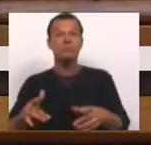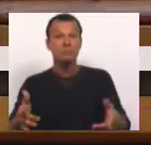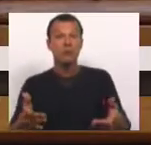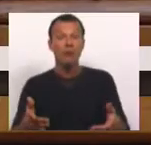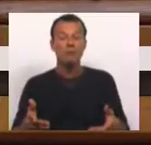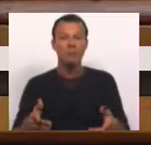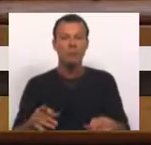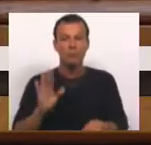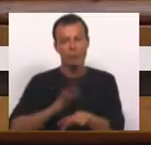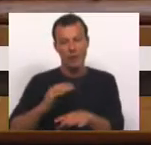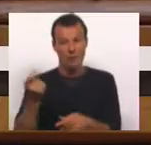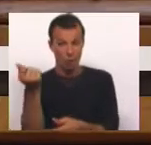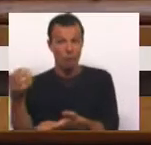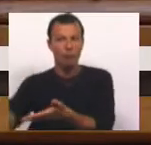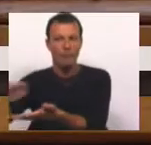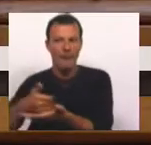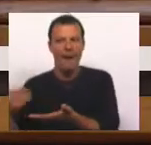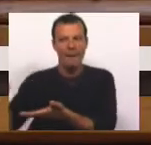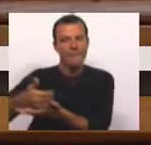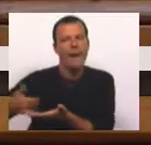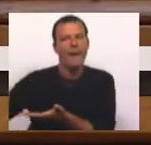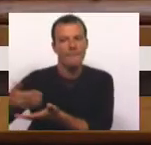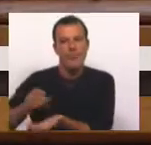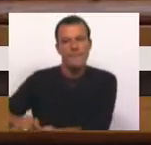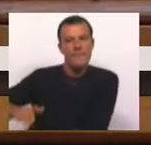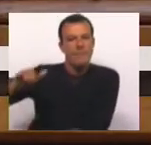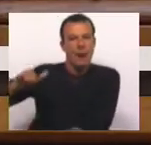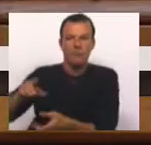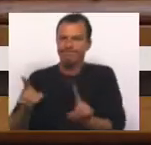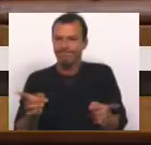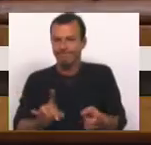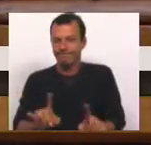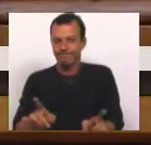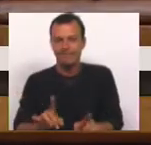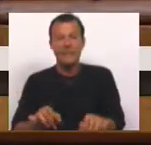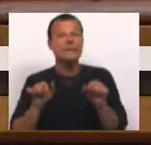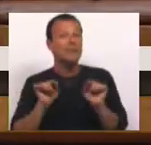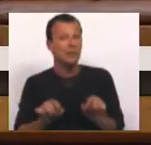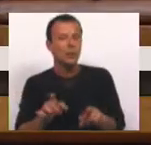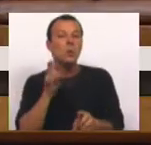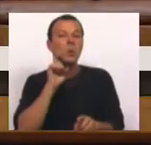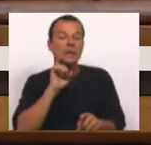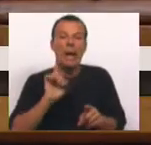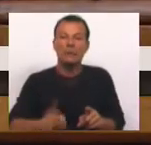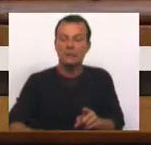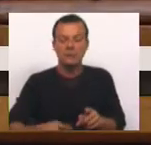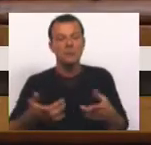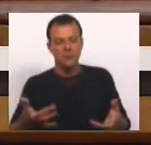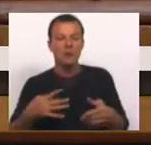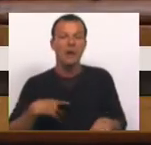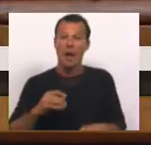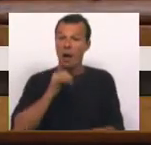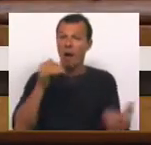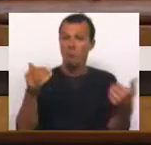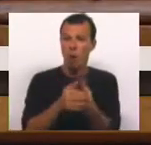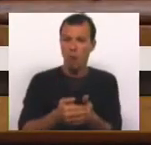obtenção de lucros, dos procedimentos de morte medicamente assistida. Esta é a forma de garantir que a morte medicamente assistida não